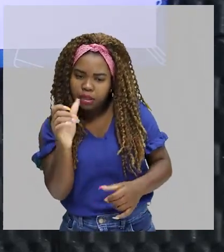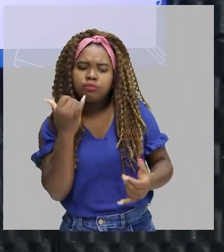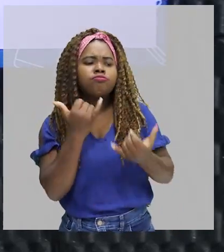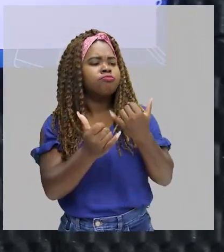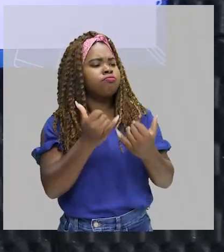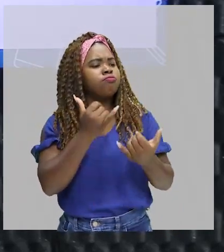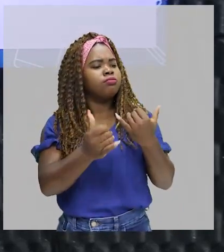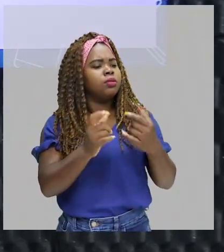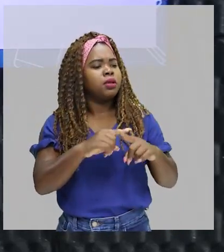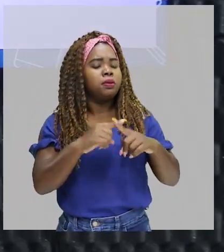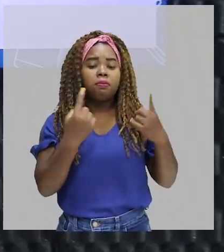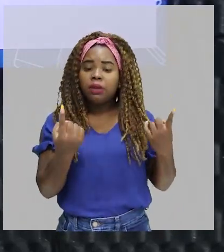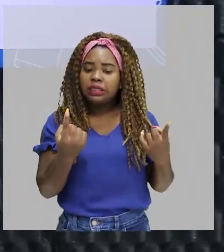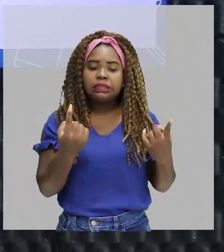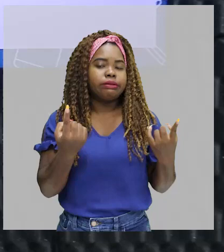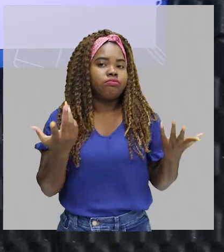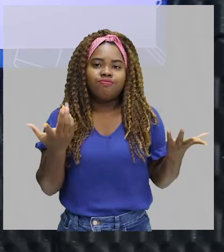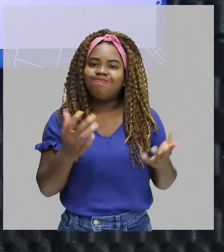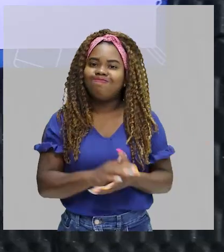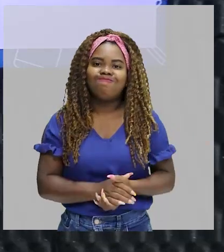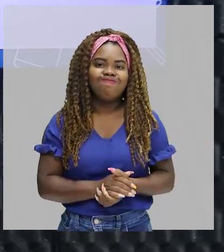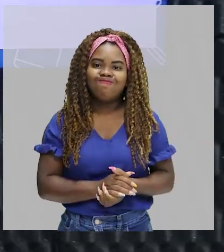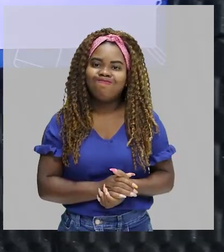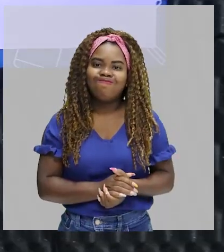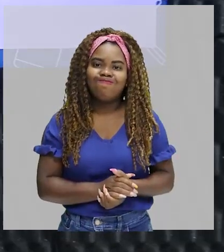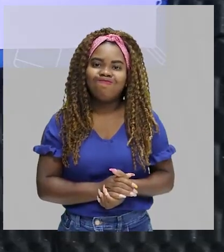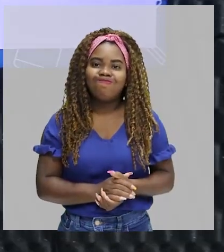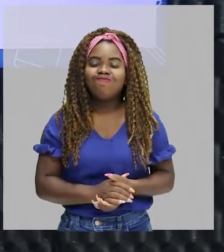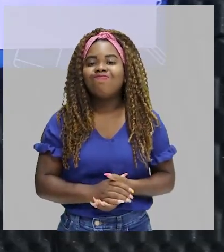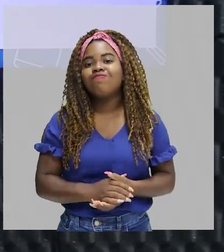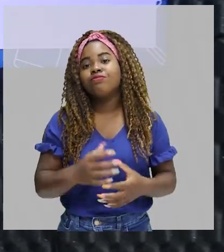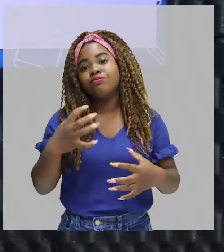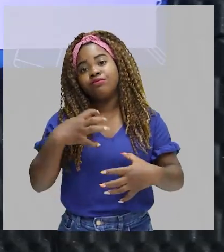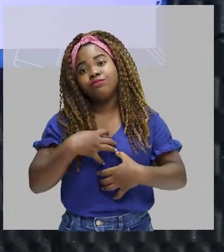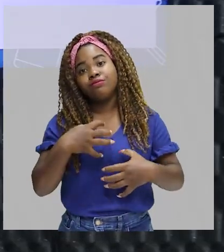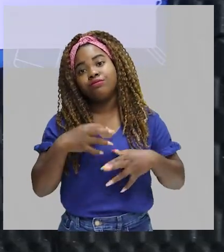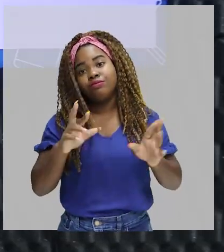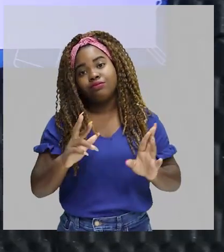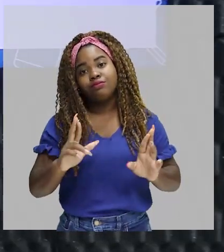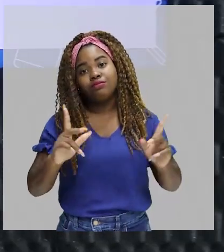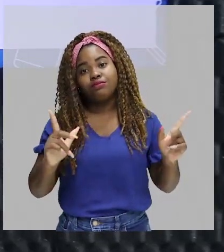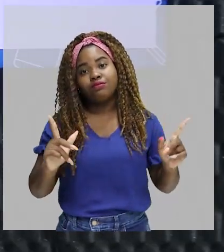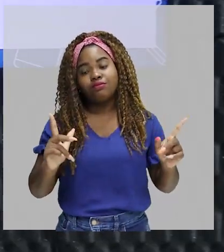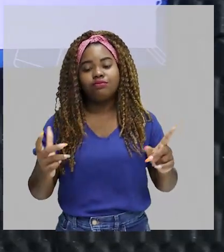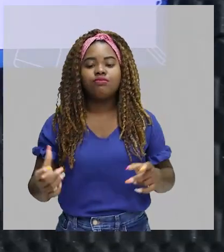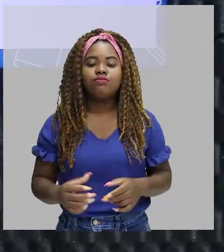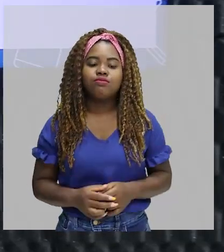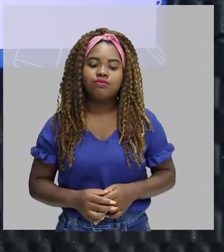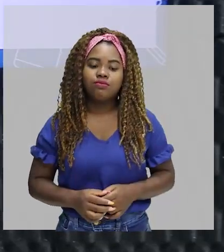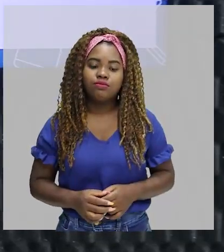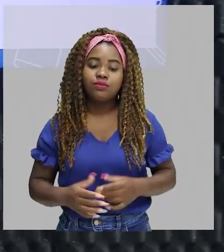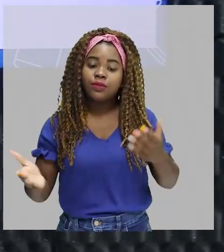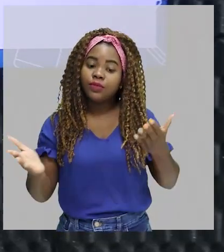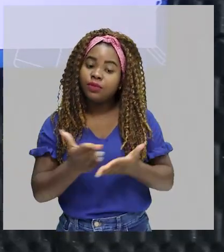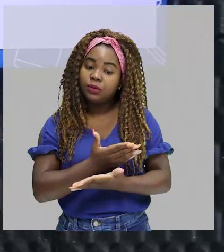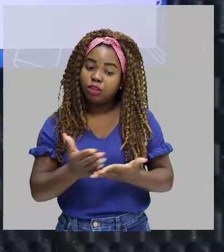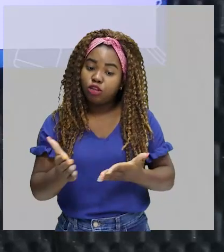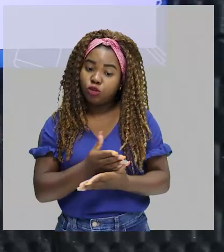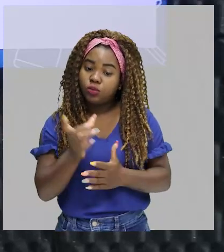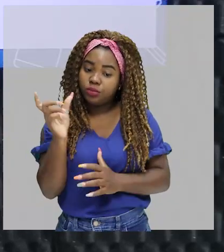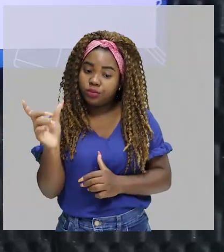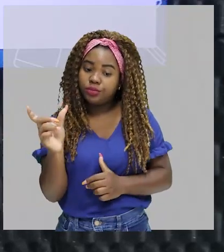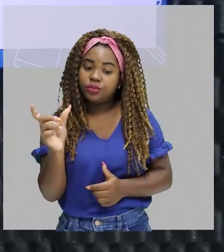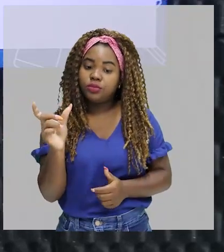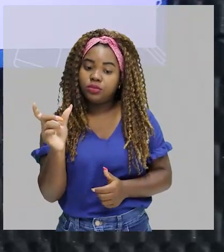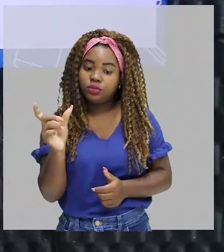e não são cognatas, justamente porque elas têm um sentido diferente. Tá? Algumas palavras são